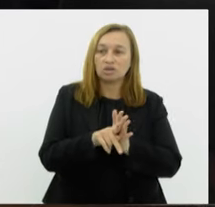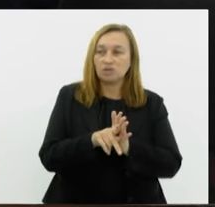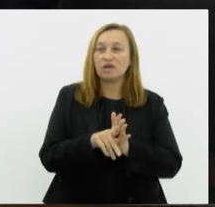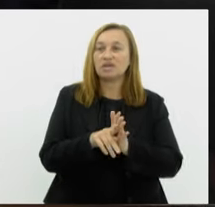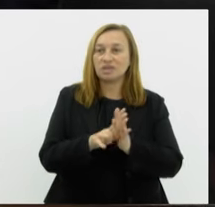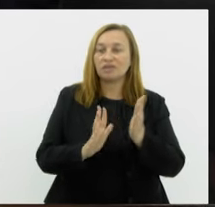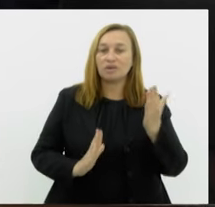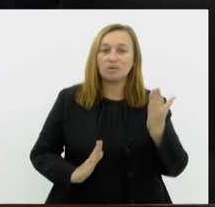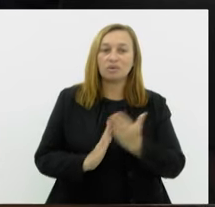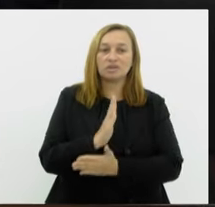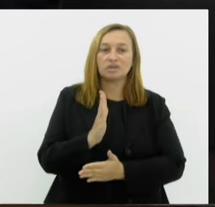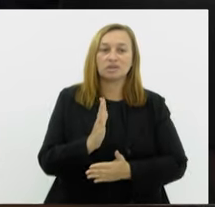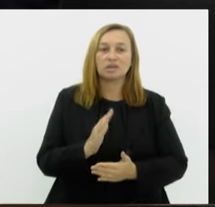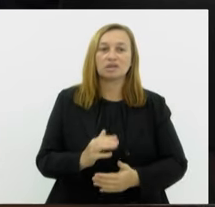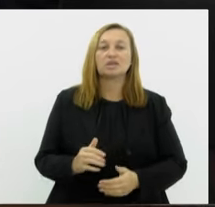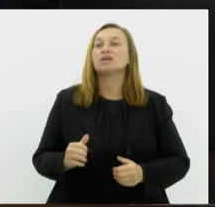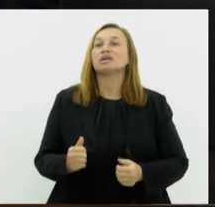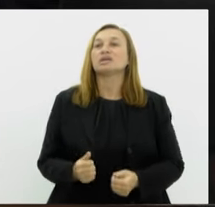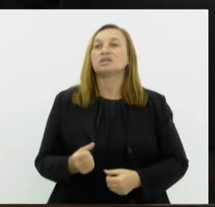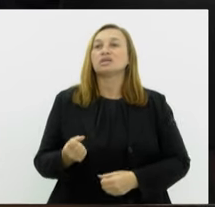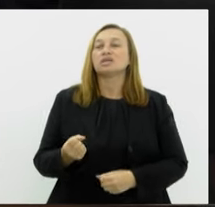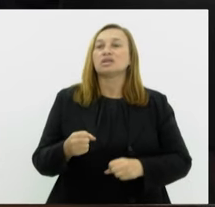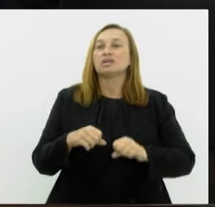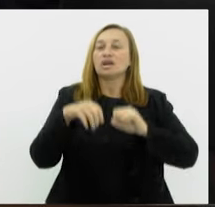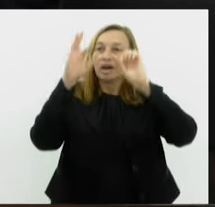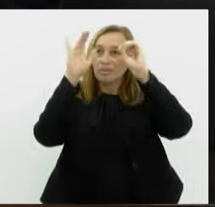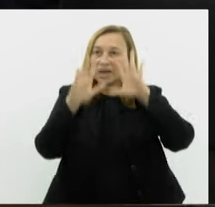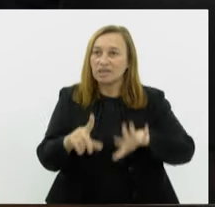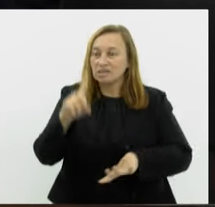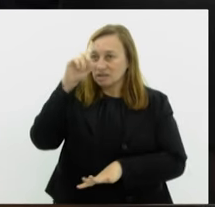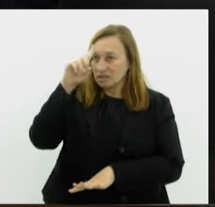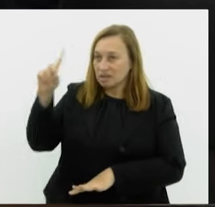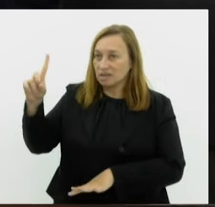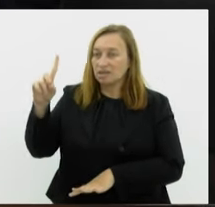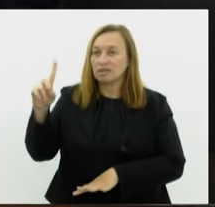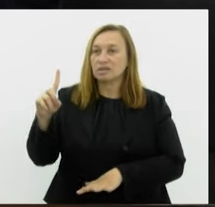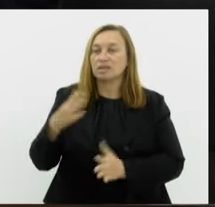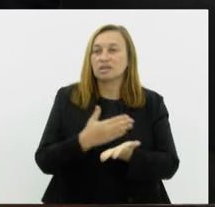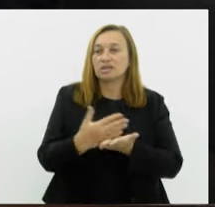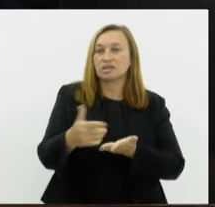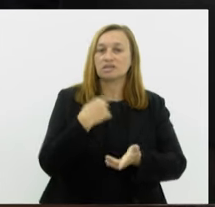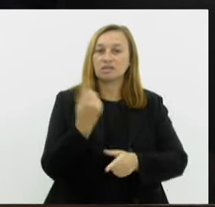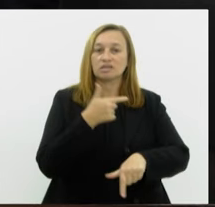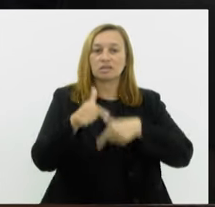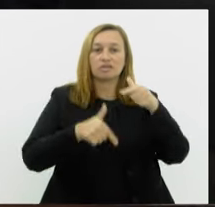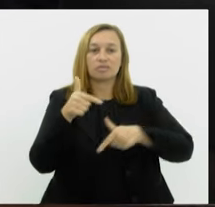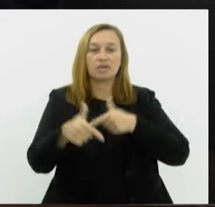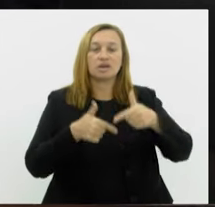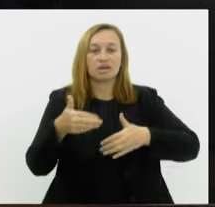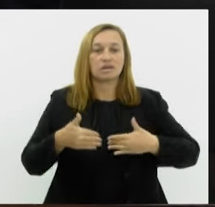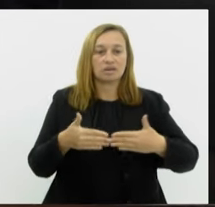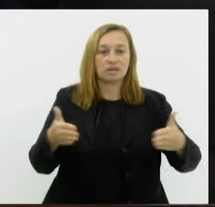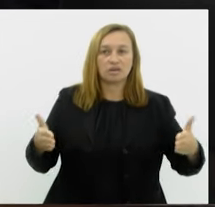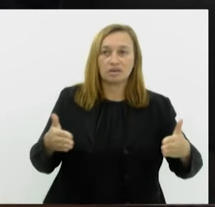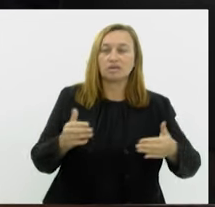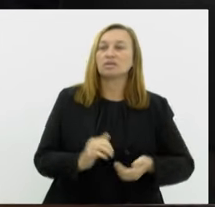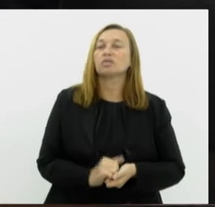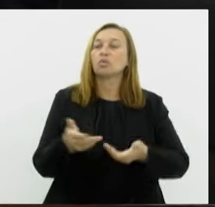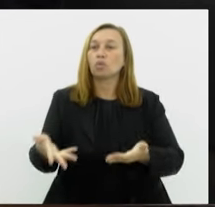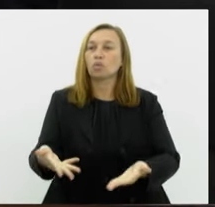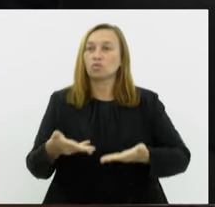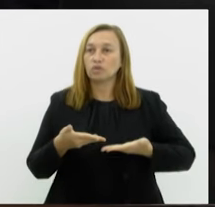Aprovado. Havendo número legal e sob a proteção de Deus, iniciamos nossos trabalhos. Está aberta a sessão A presidência